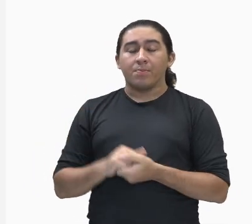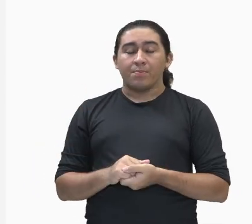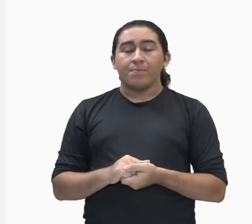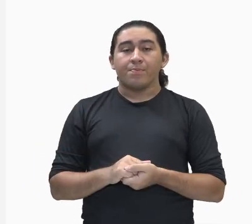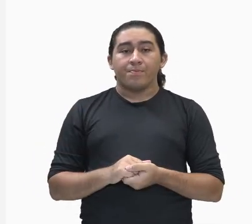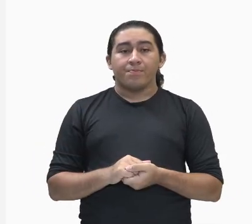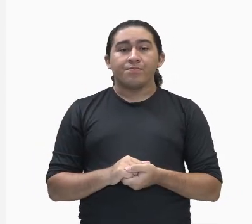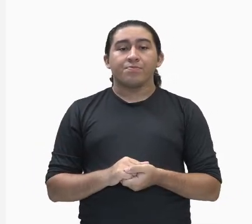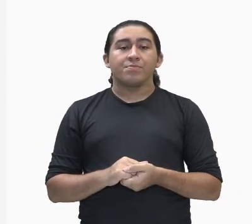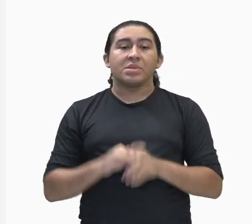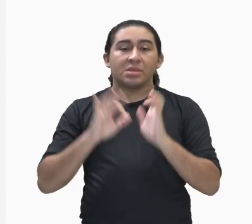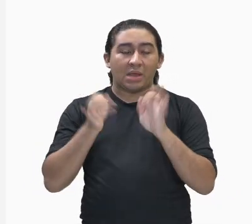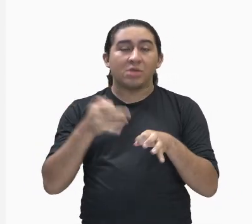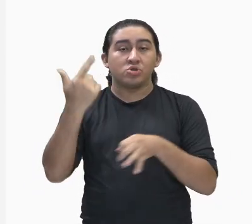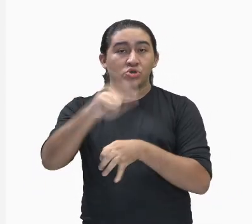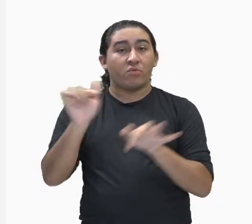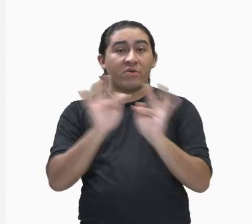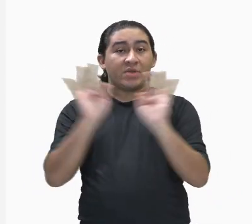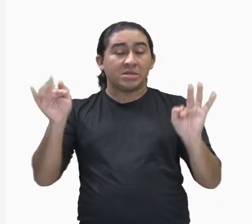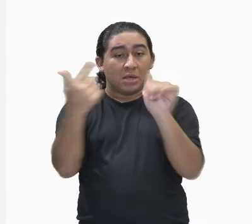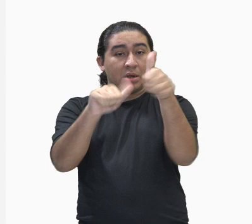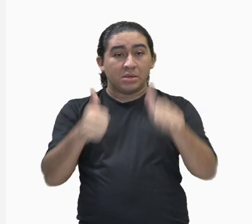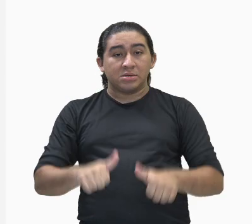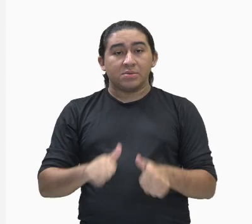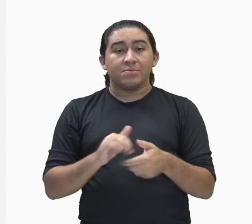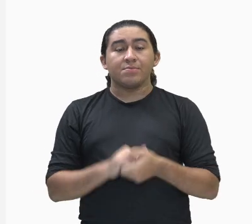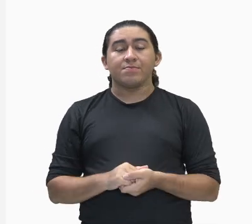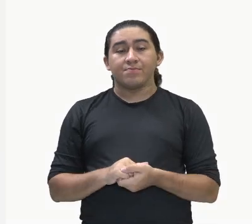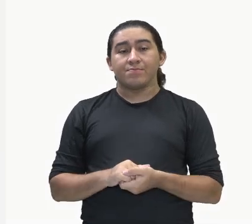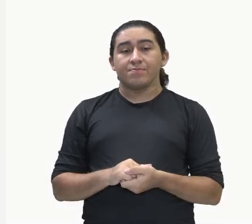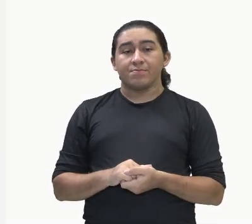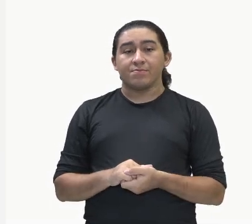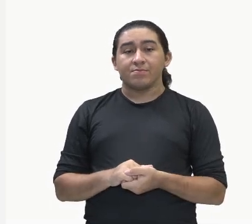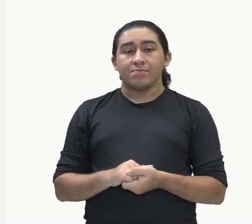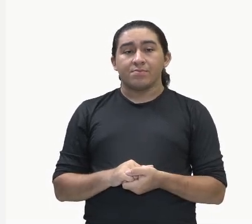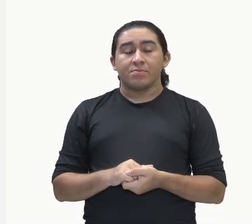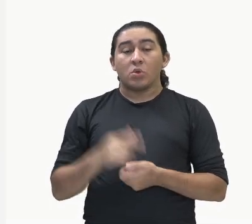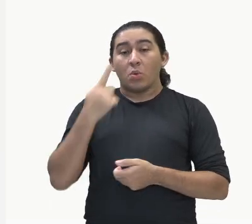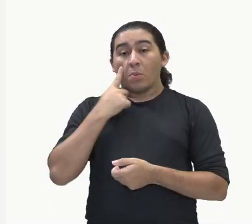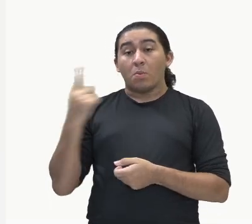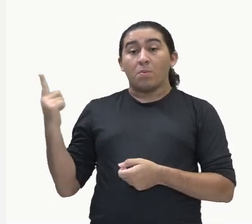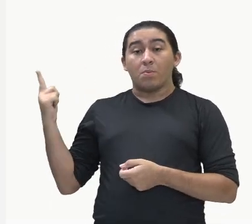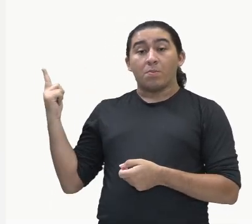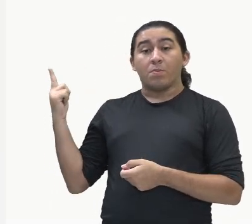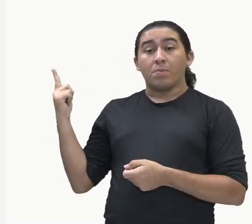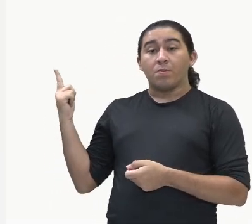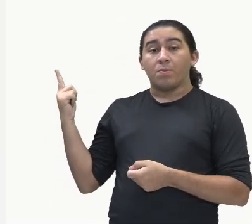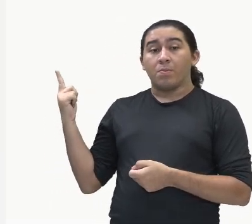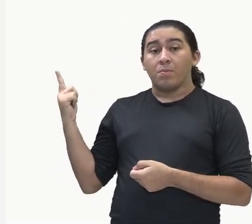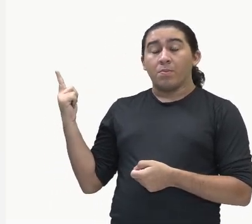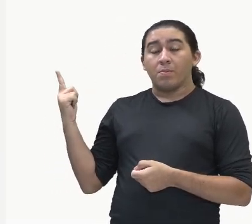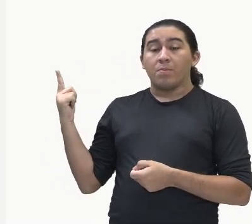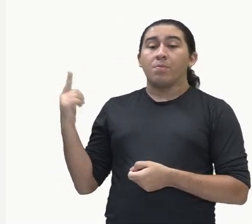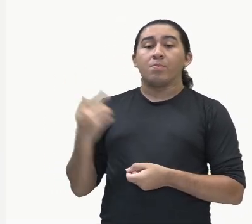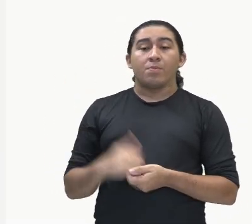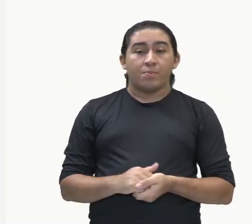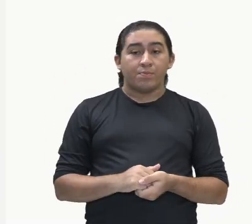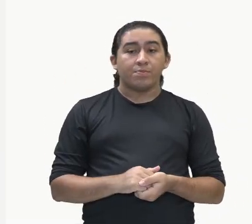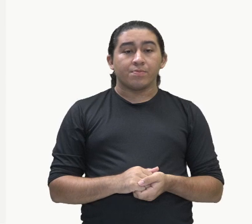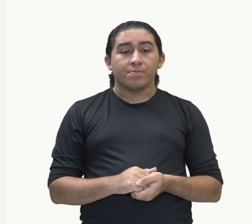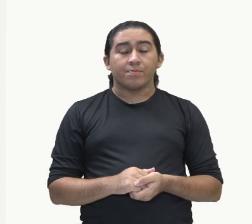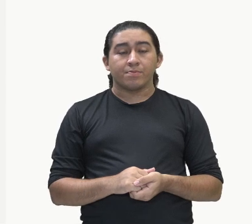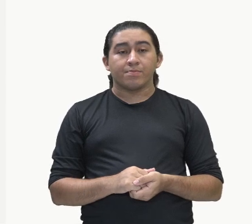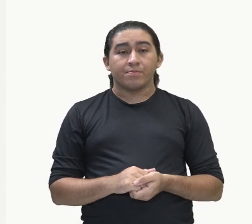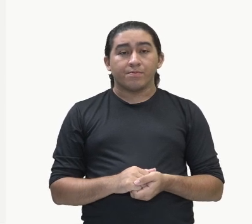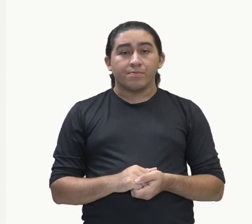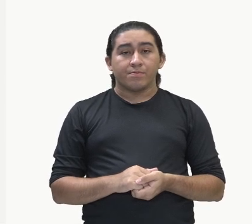graça, né? Full, cheio de. Então, esse sufixo aqui indica cheio de. Então, é cheio de graça. A tradução literal seria, né,